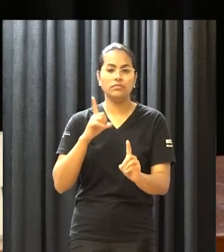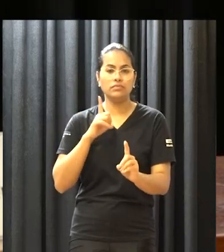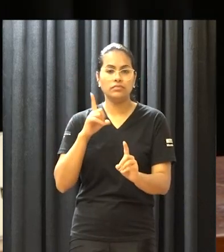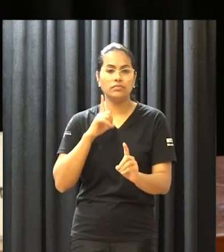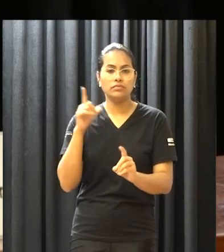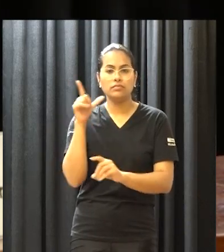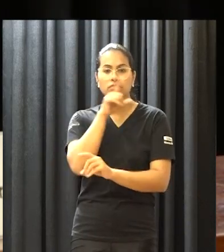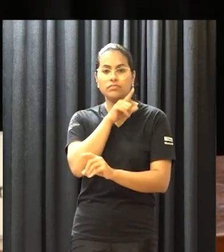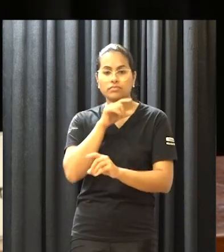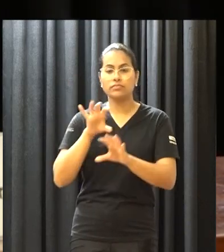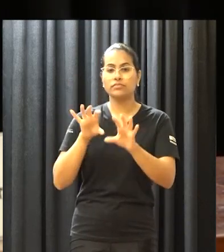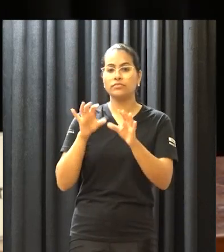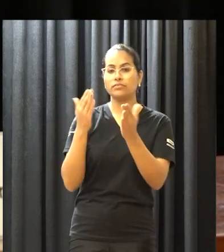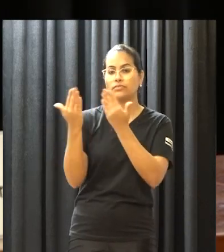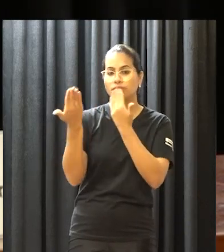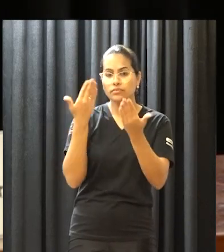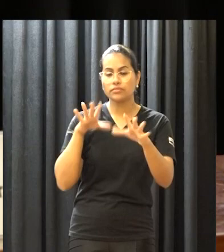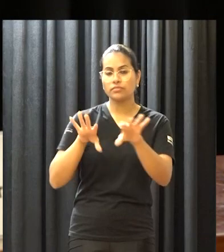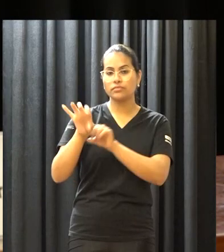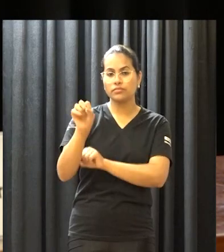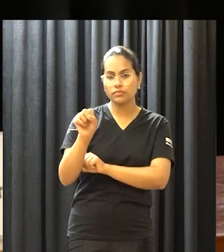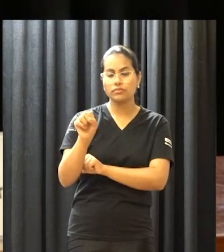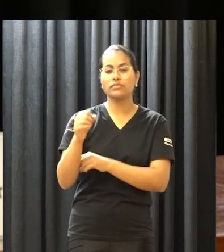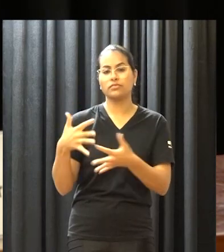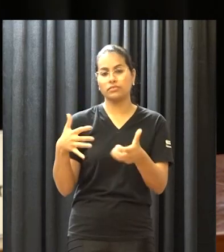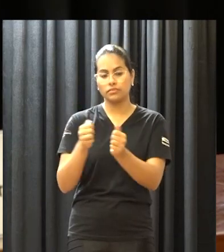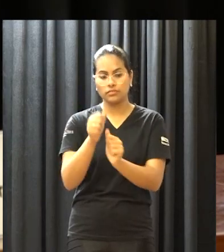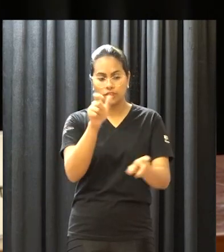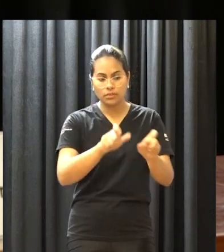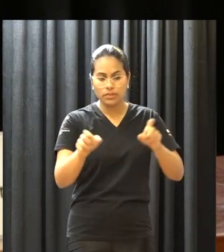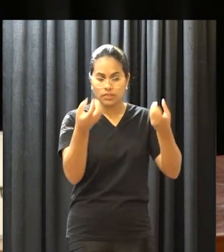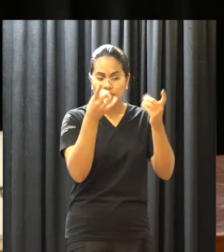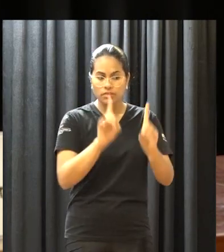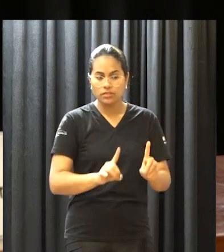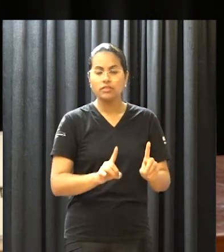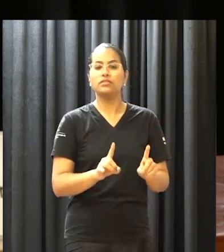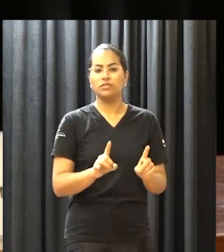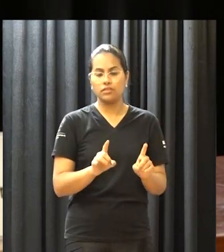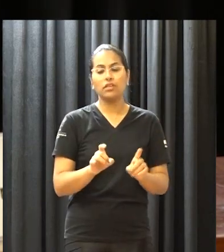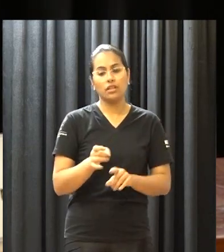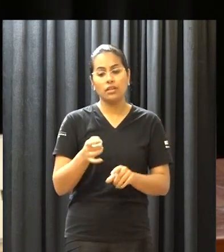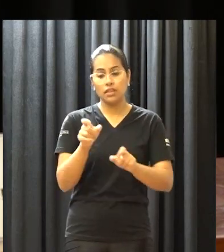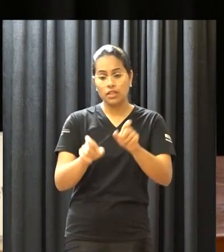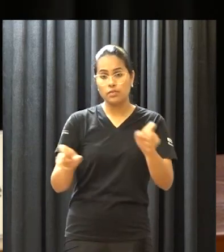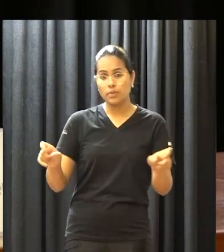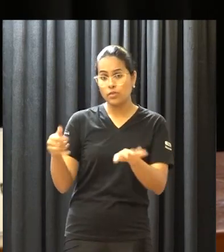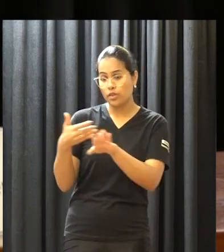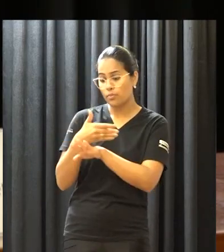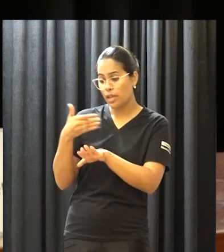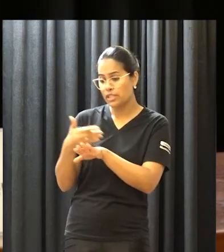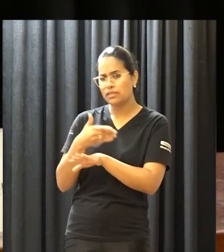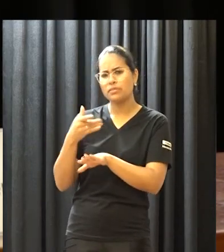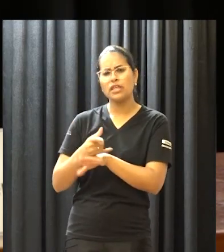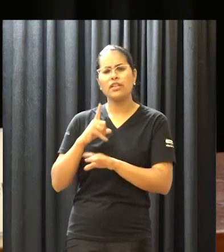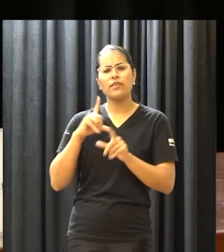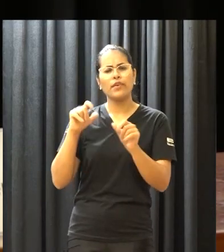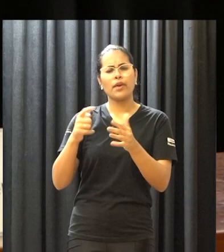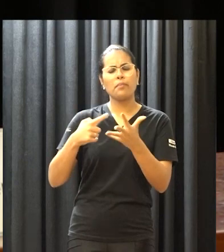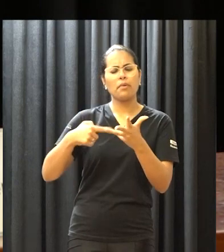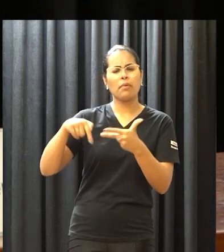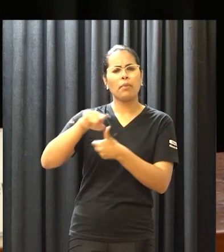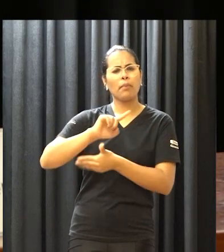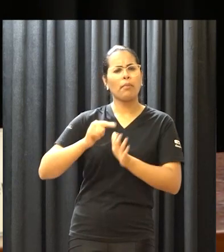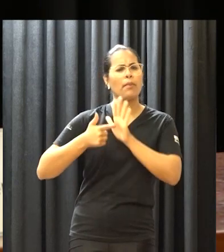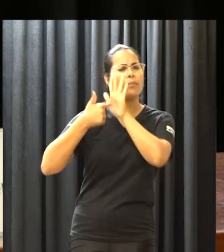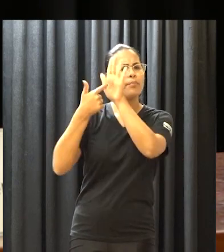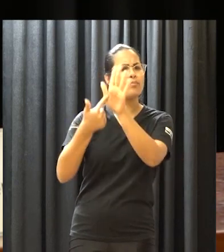junto às pessoas com deficiência. Então, nesse sentido, os participantes trouxeram vários elementos. Hoje eu consigo entender